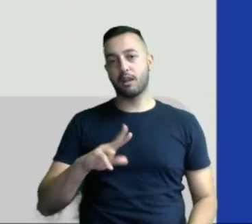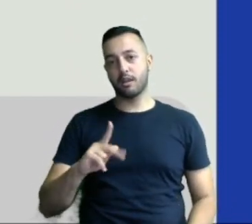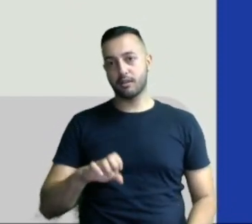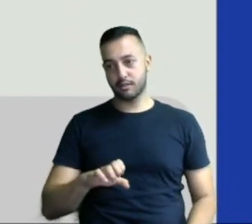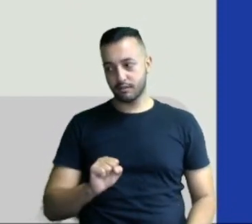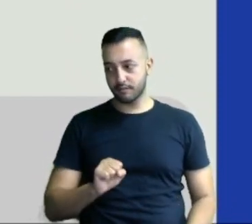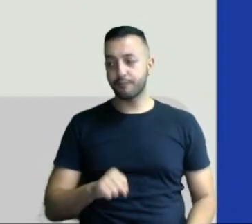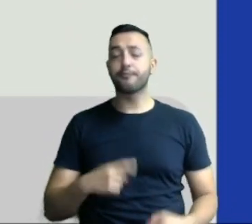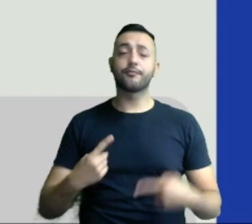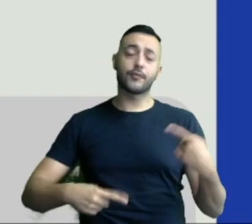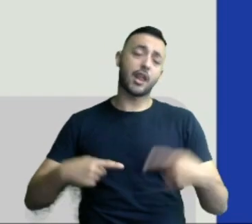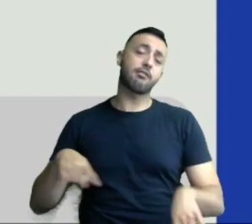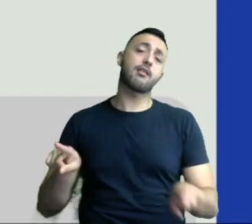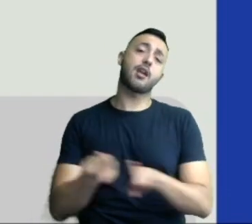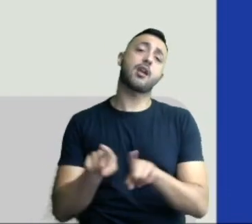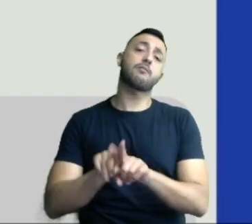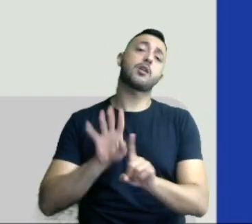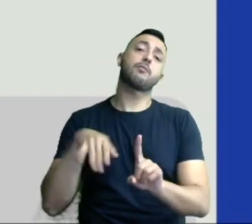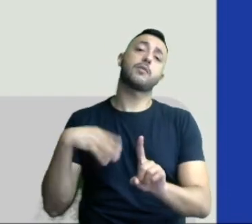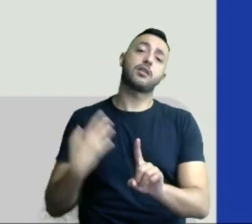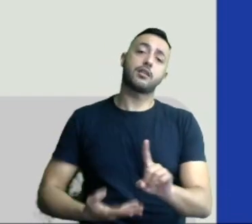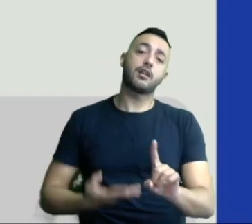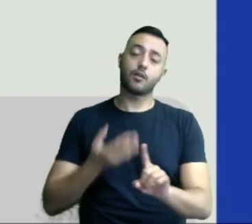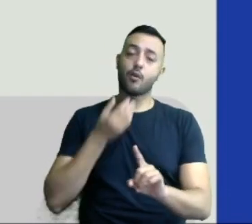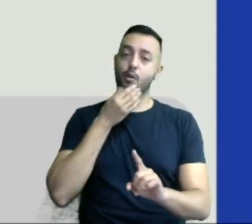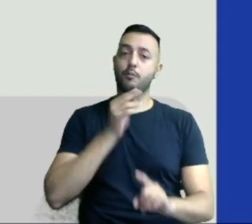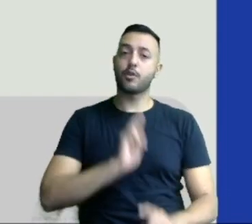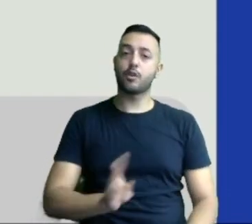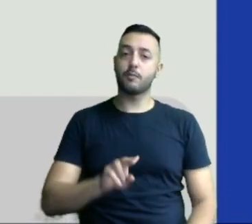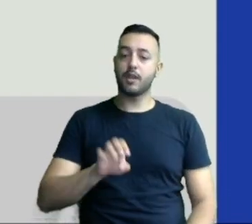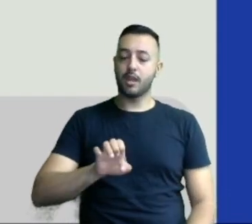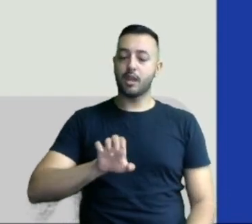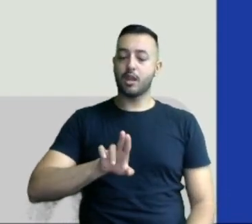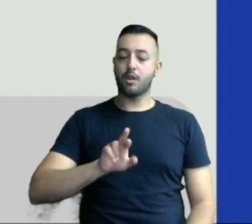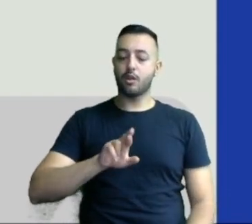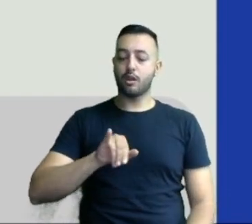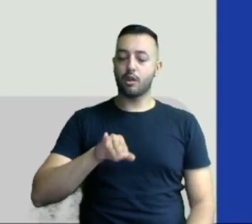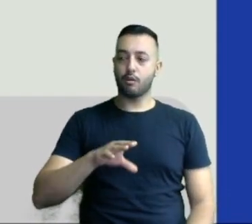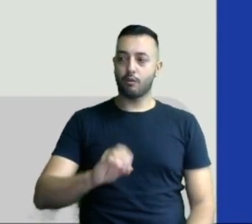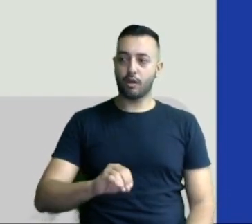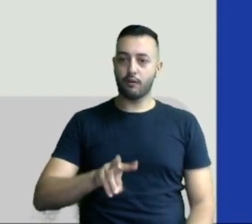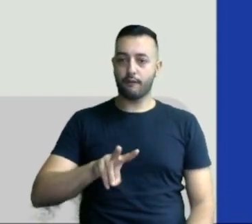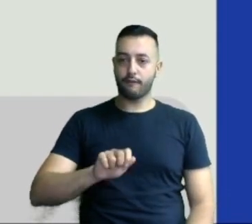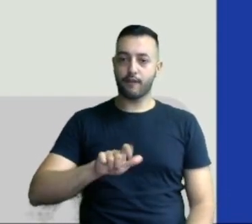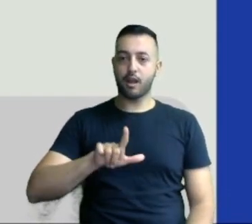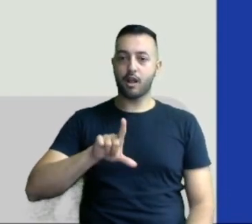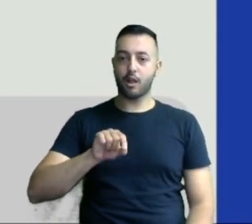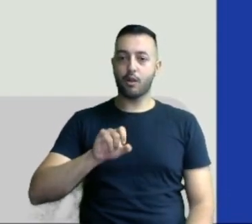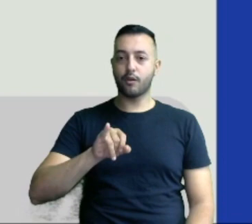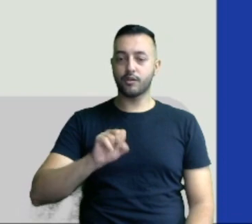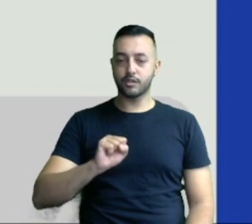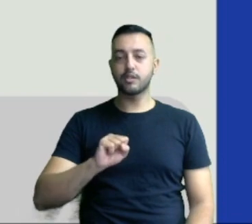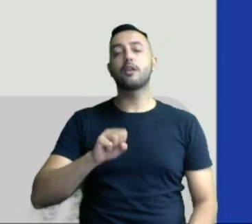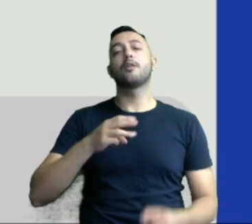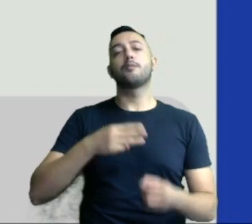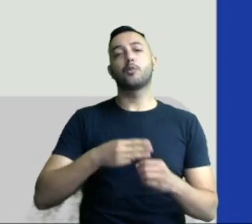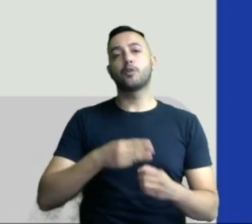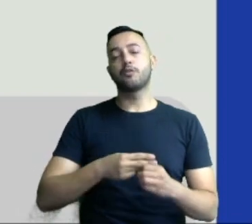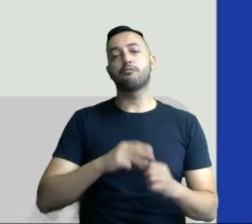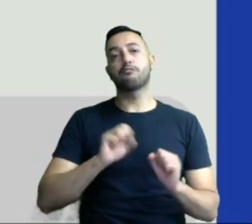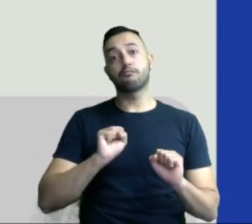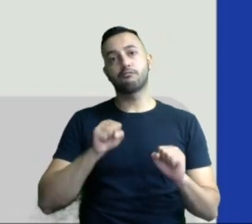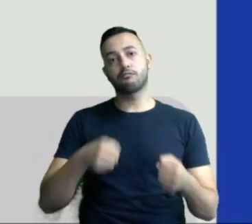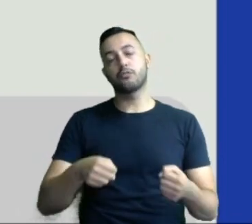Os políticos também foram homenageados, como é o caso de Eurico Valois. Ele foi lembrado pelo município, que tentou